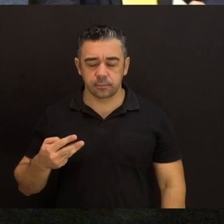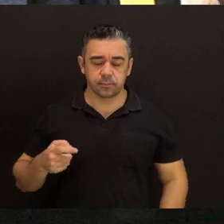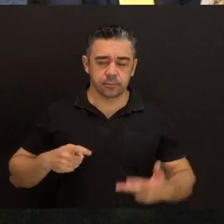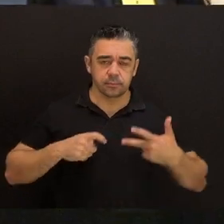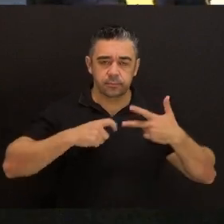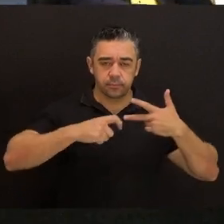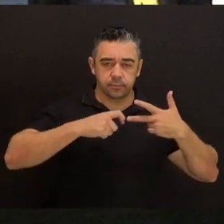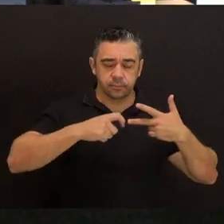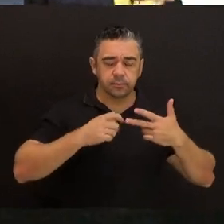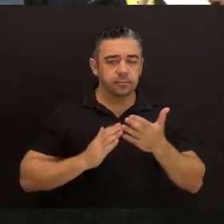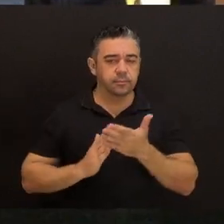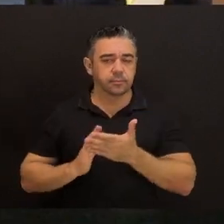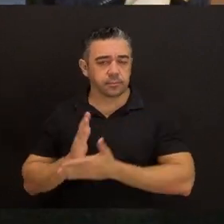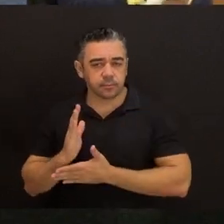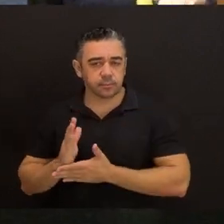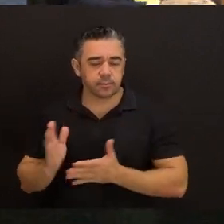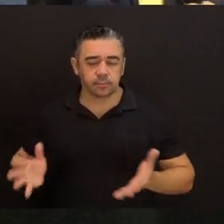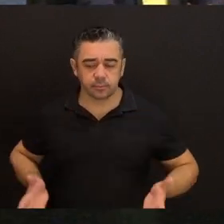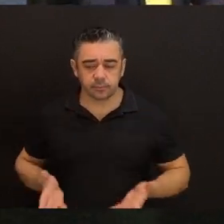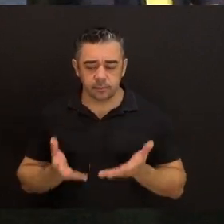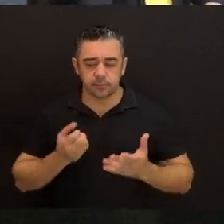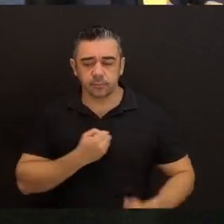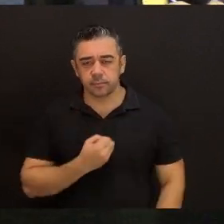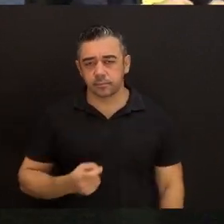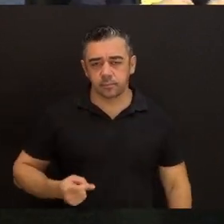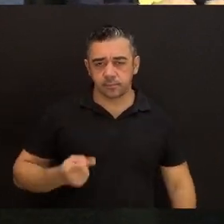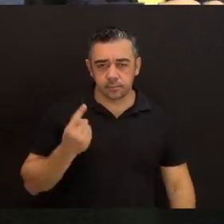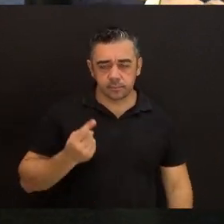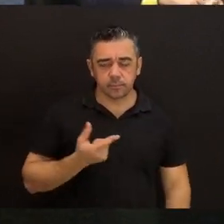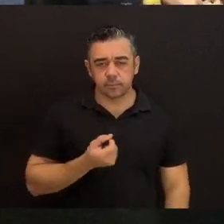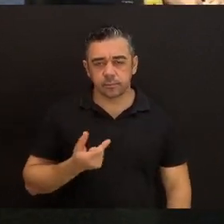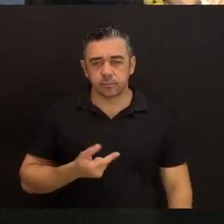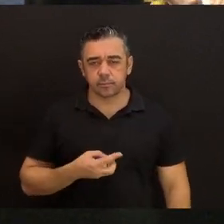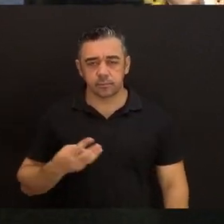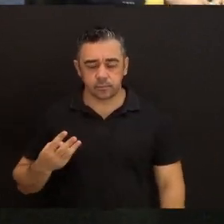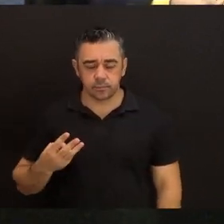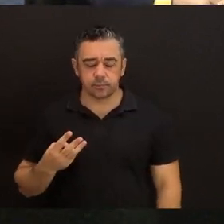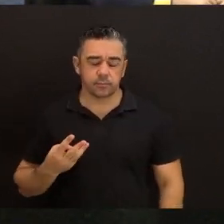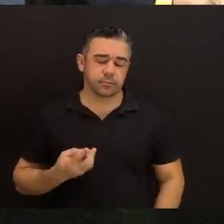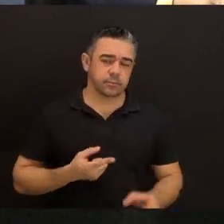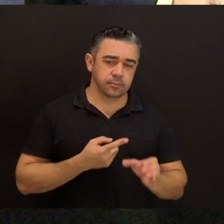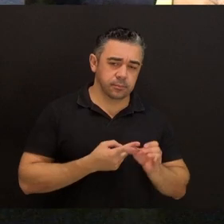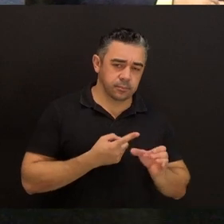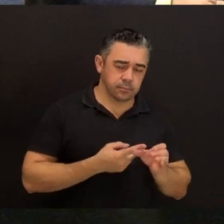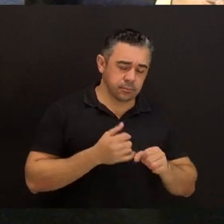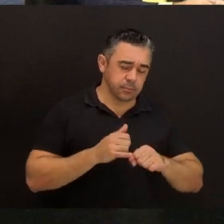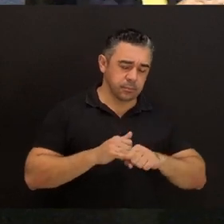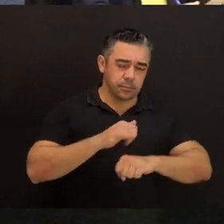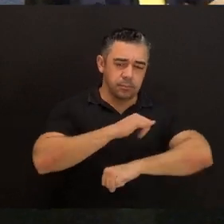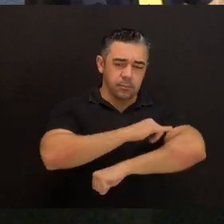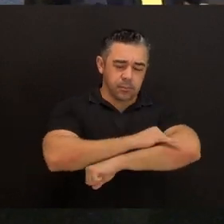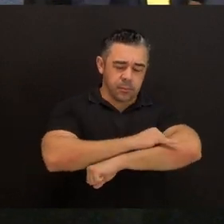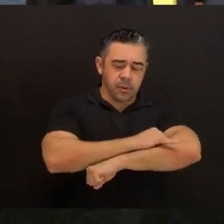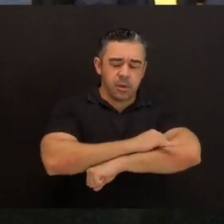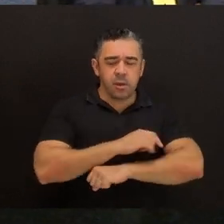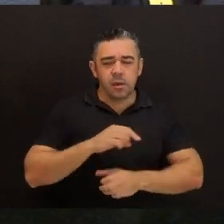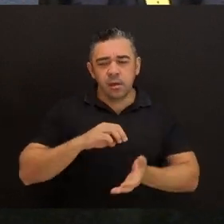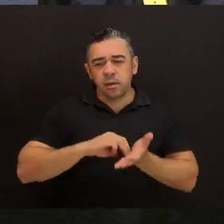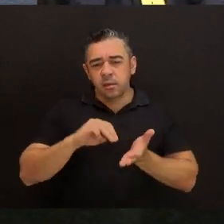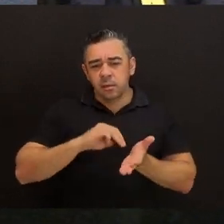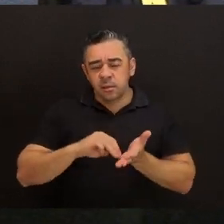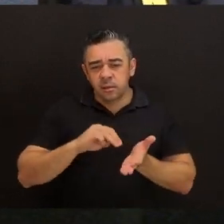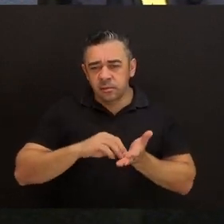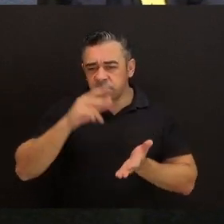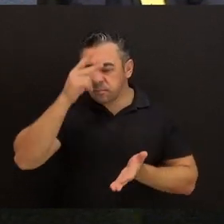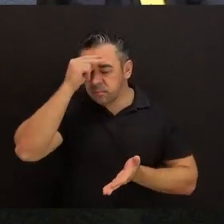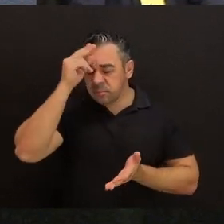Executivo que a prova o termo de fomento número 1 de 2023 que entra e se celebram o município de São José dos Pinhais por meio da Secretaria Municipal